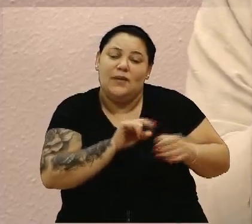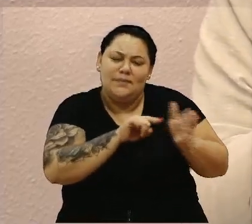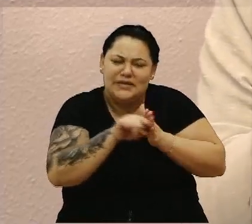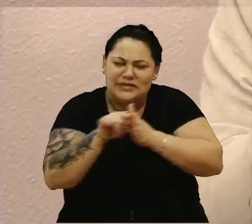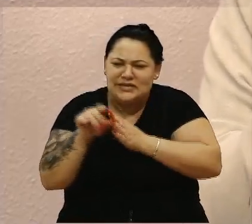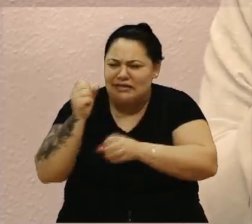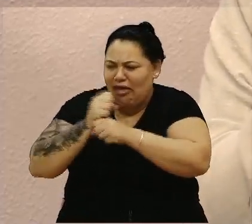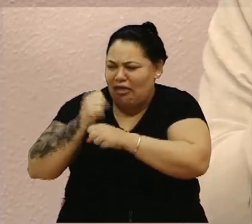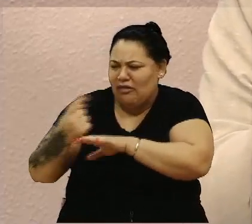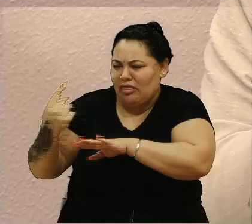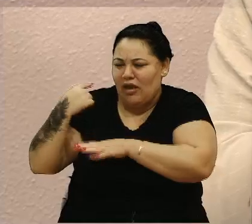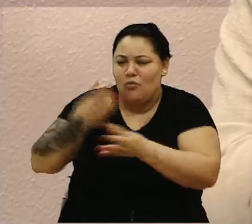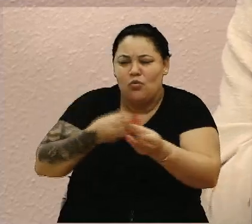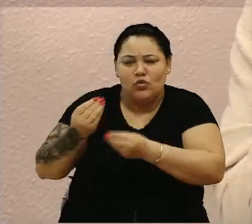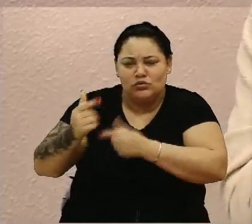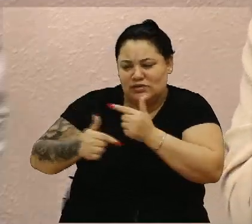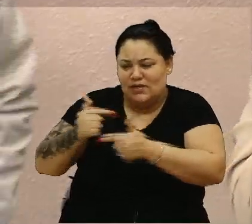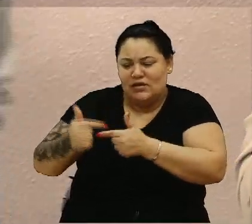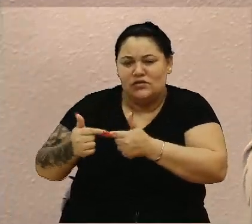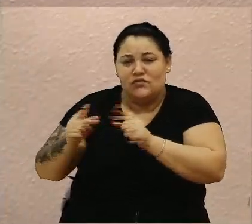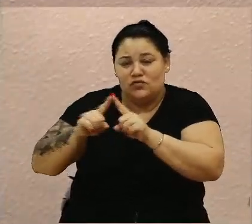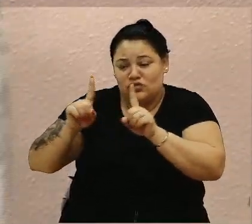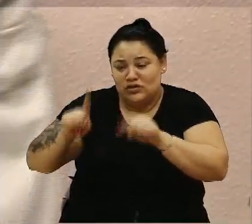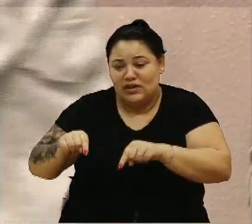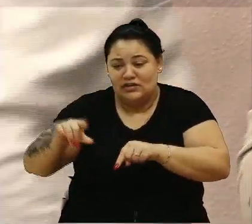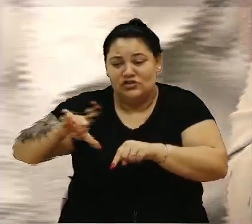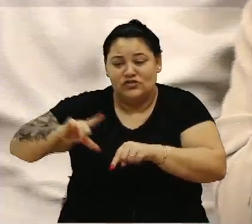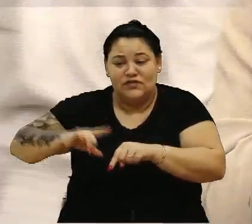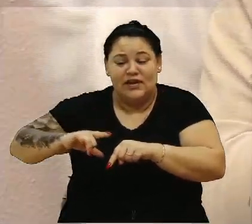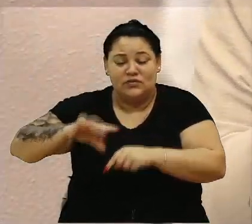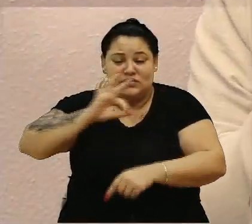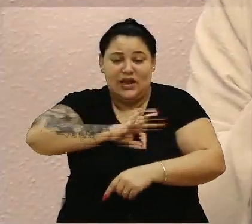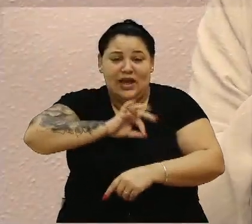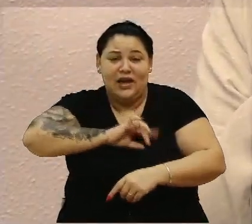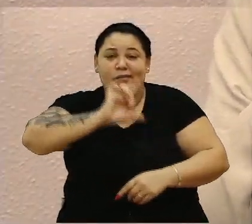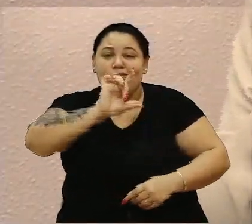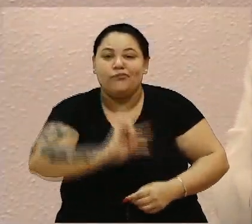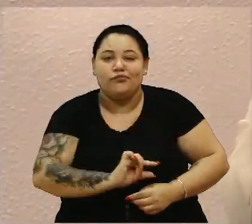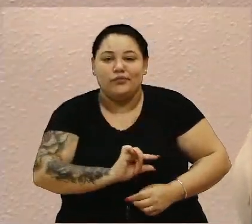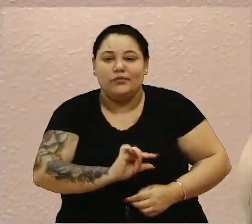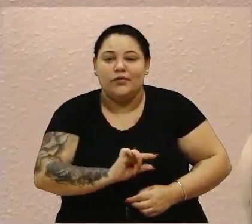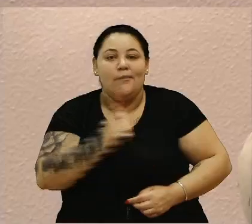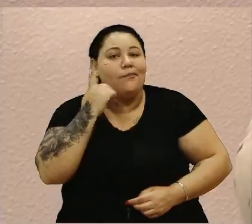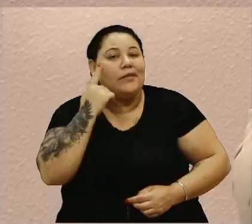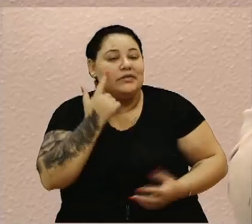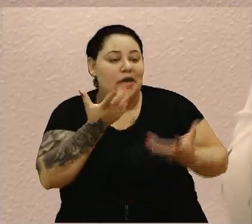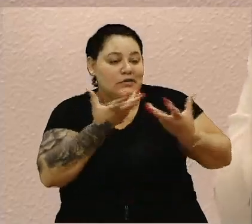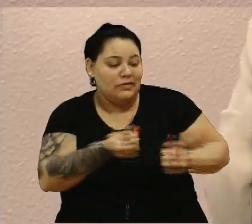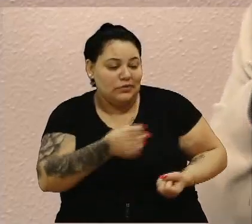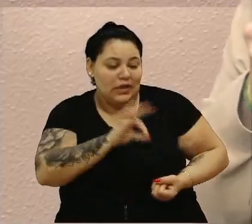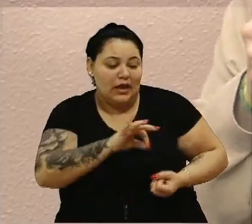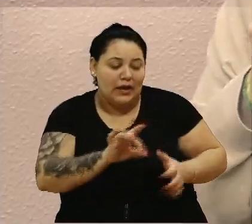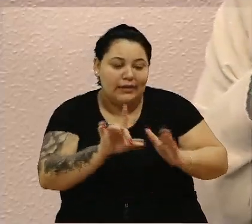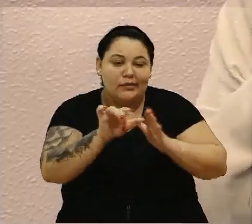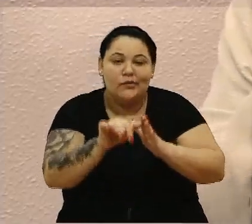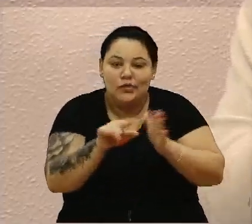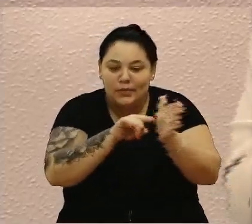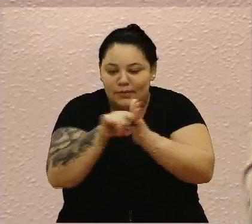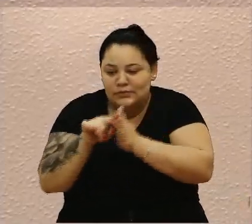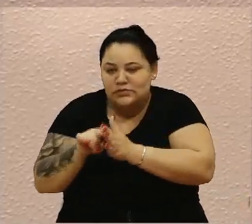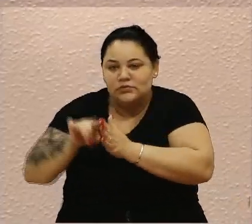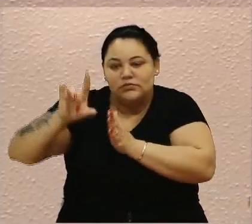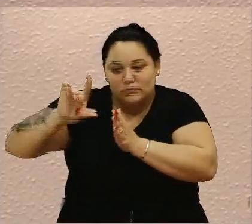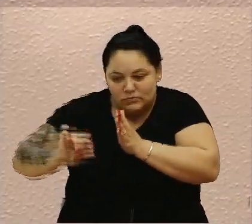atrás, onde muitos trabalhadores tiveram os salários rebaixados. Então pensem vocês receberem um salário, daí depois de uma pesquisa ter que